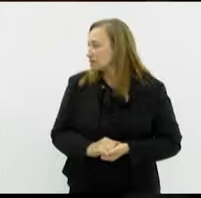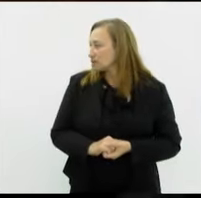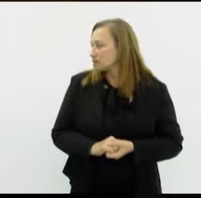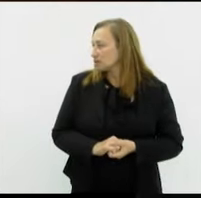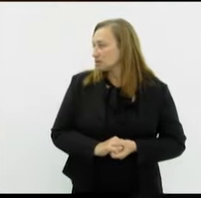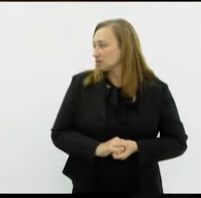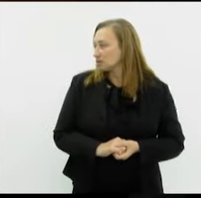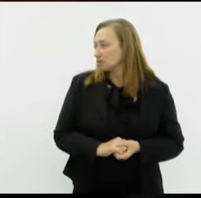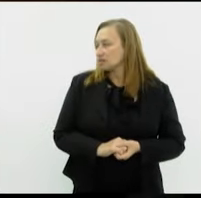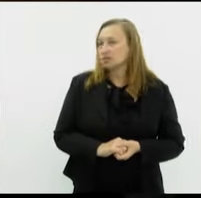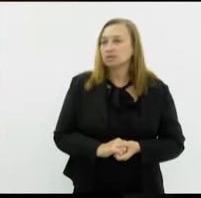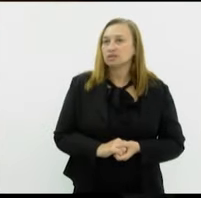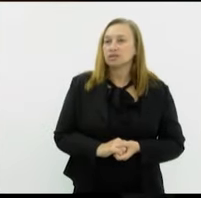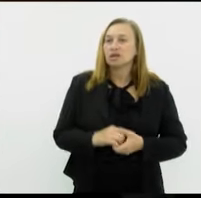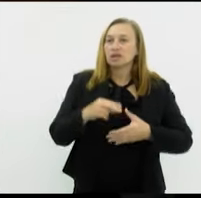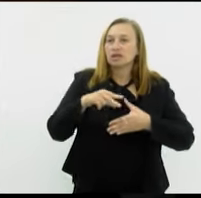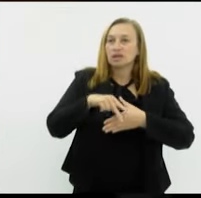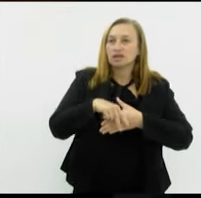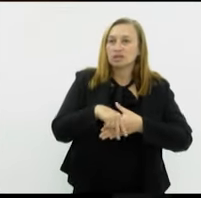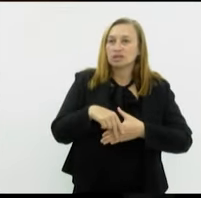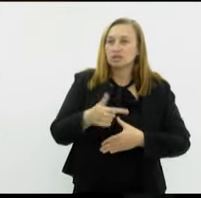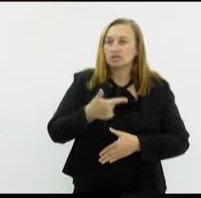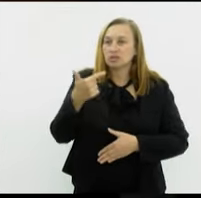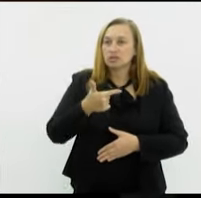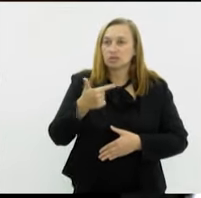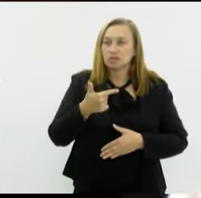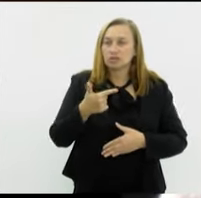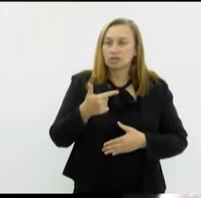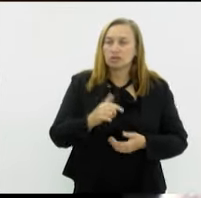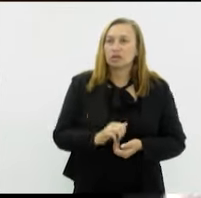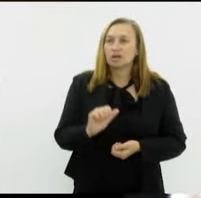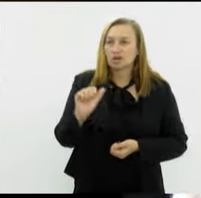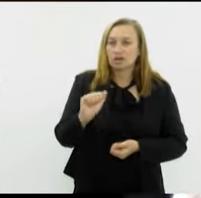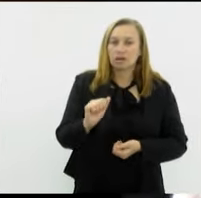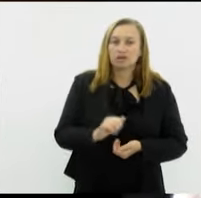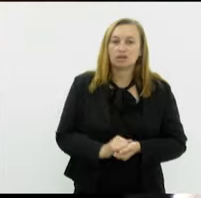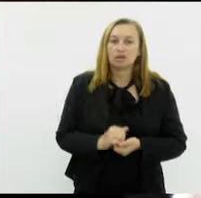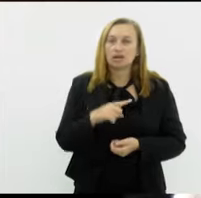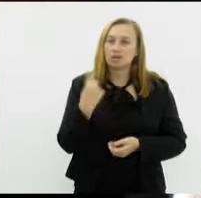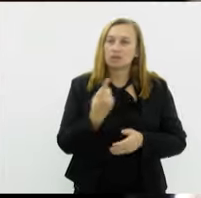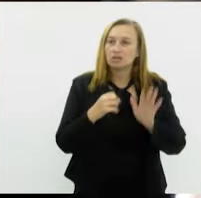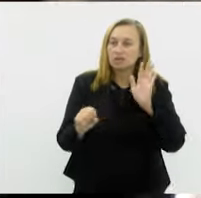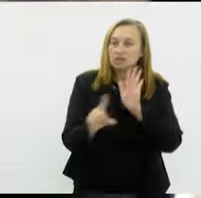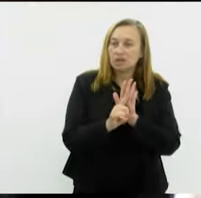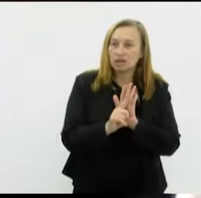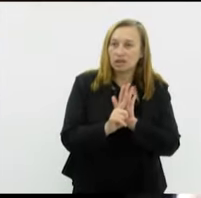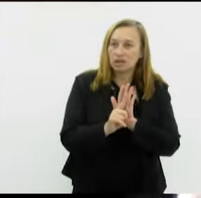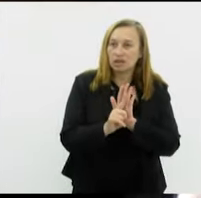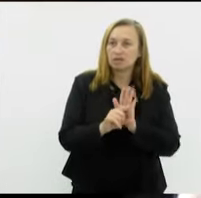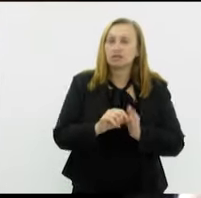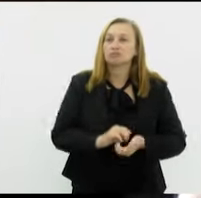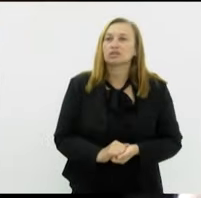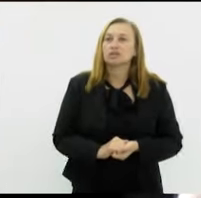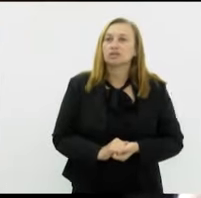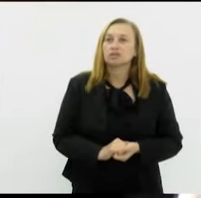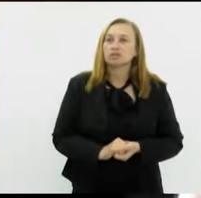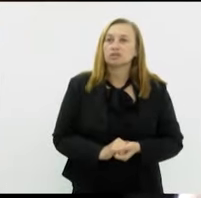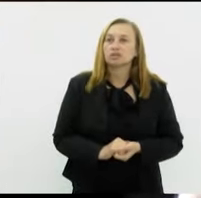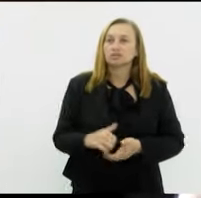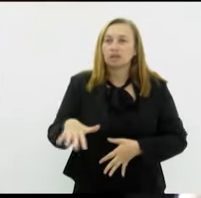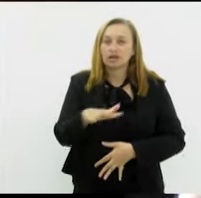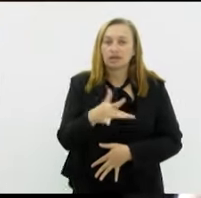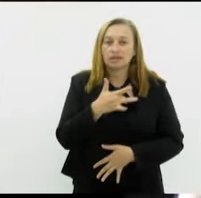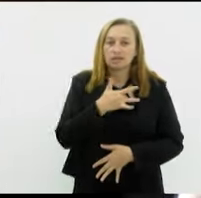artigo 9º, inciso 2, a linha A, a nossa lei dizia, na área de